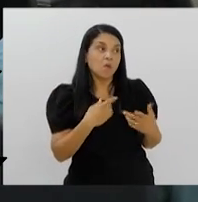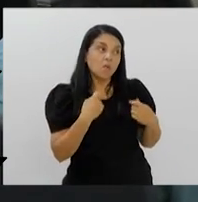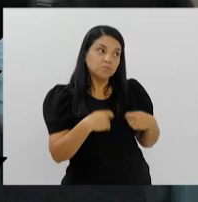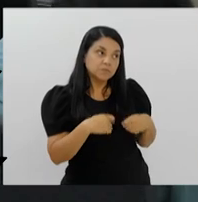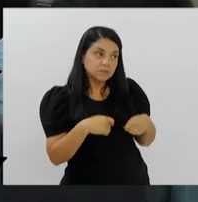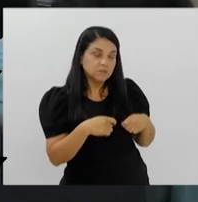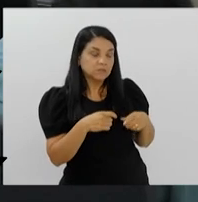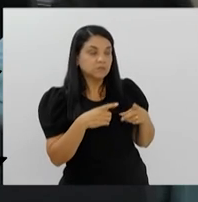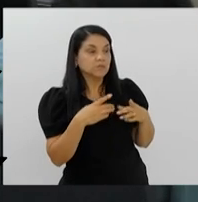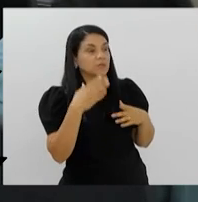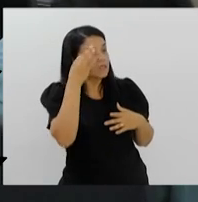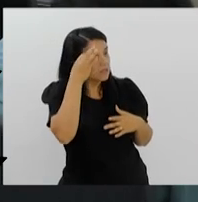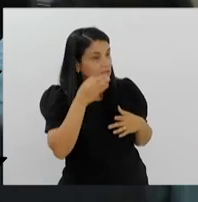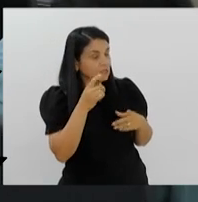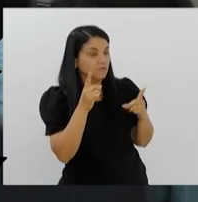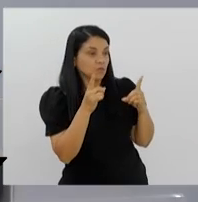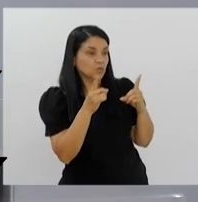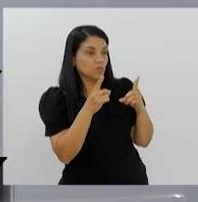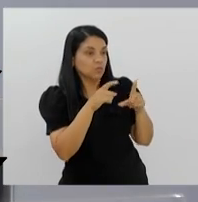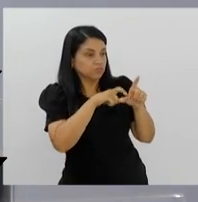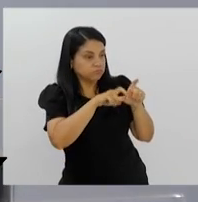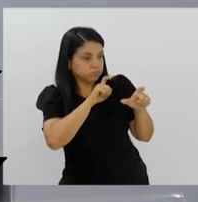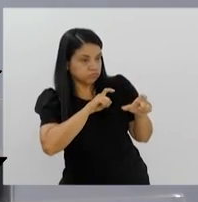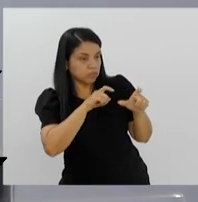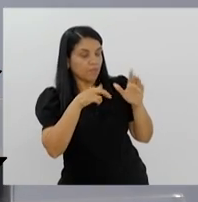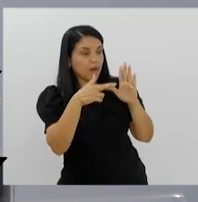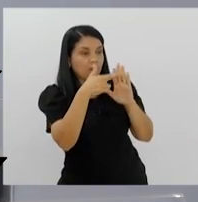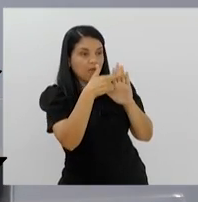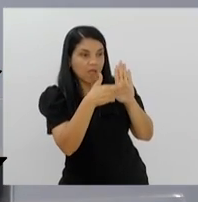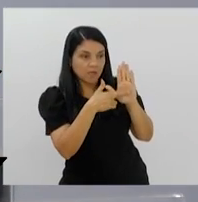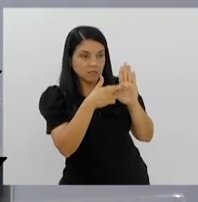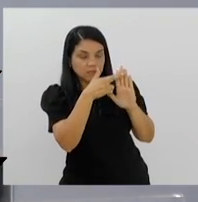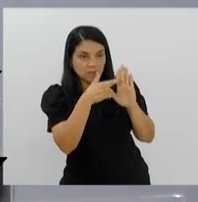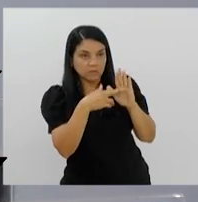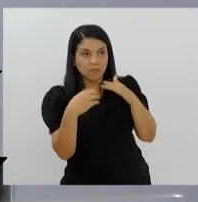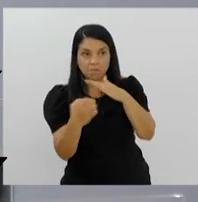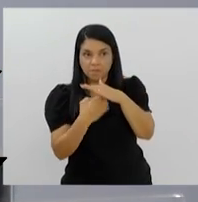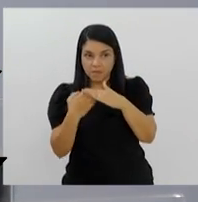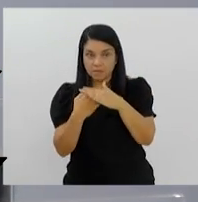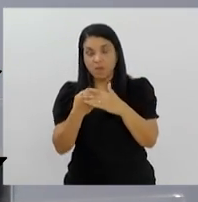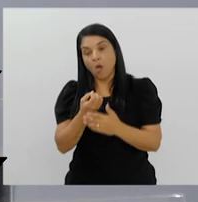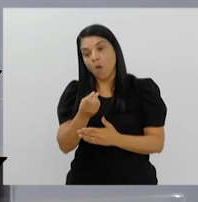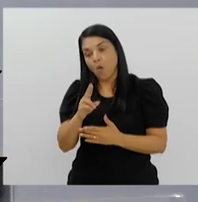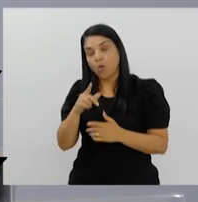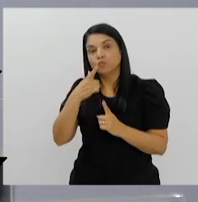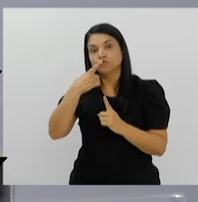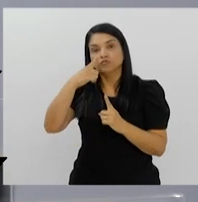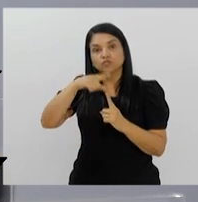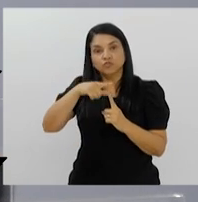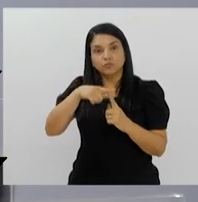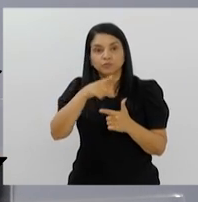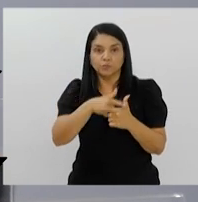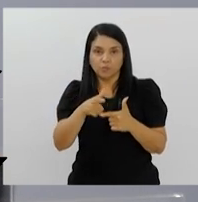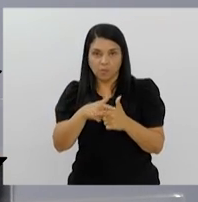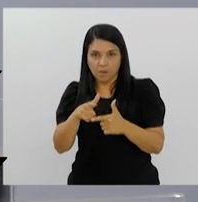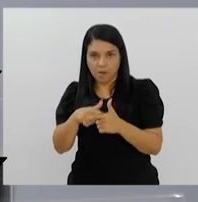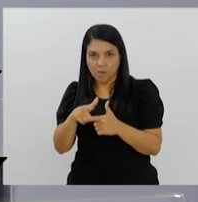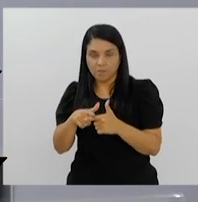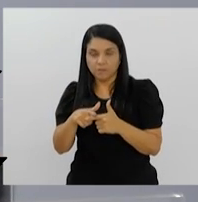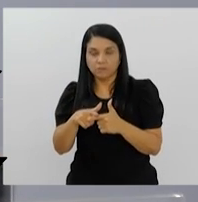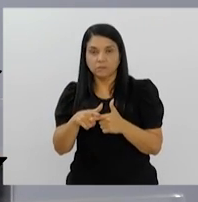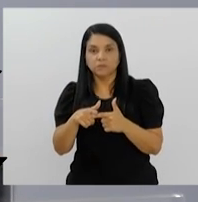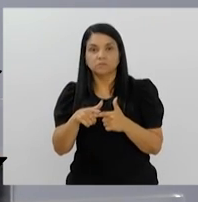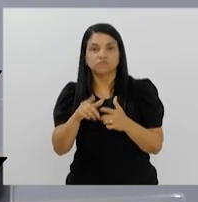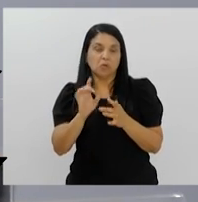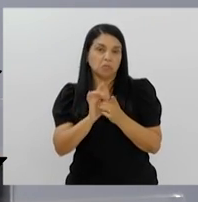descredenciamento regular com base na regulação da própria agência ou se foi algum tipo de intercorrência impedimento de de algum